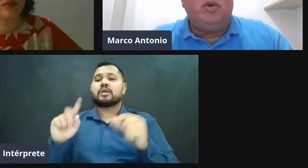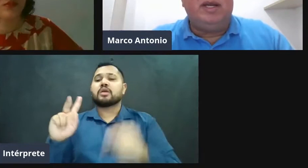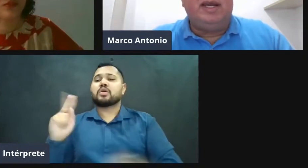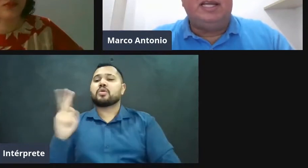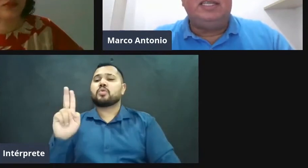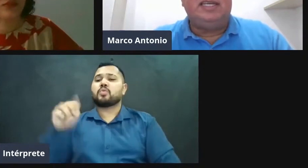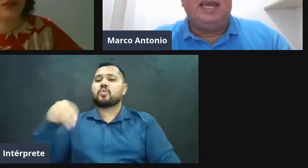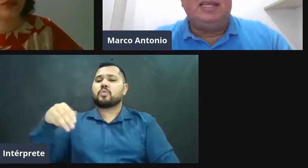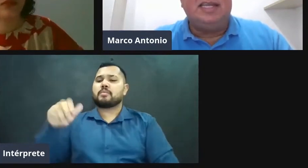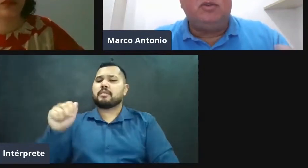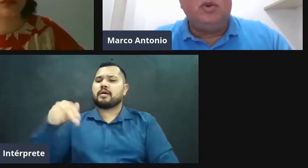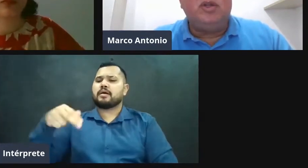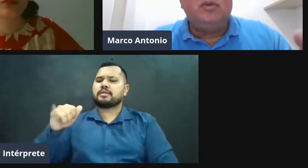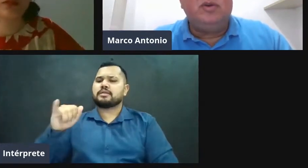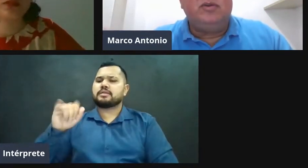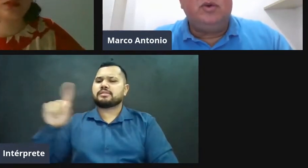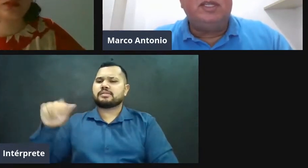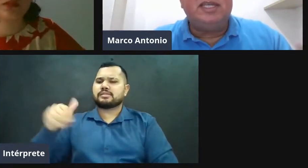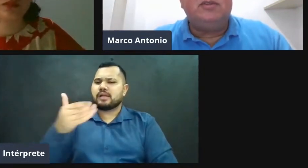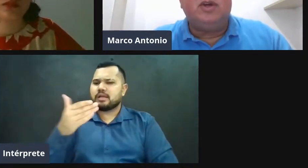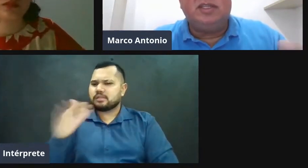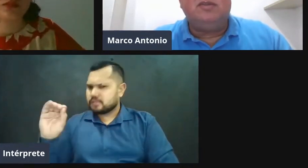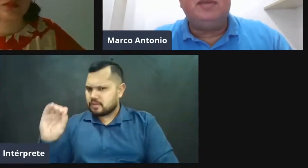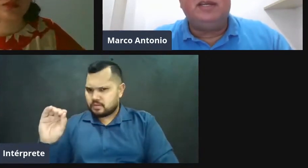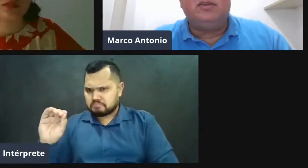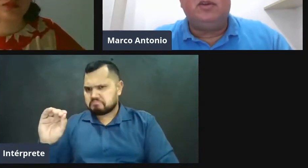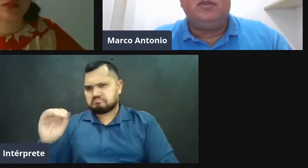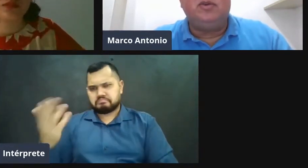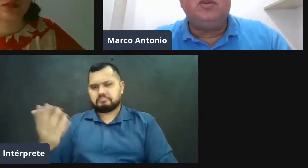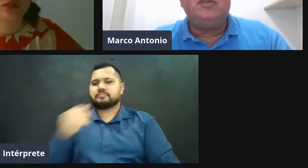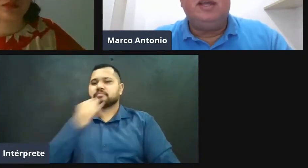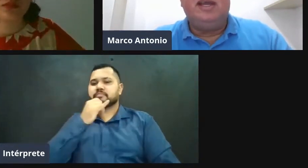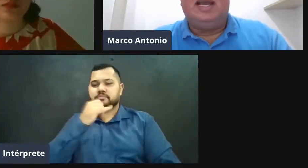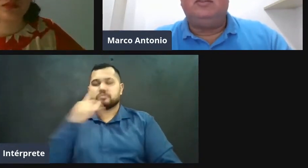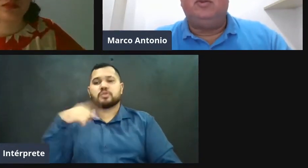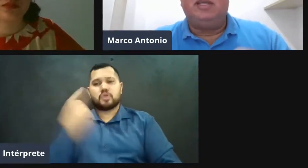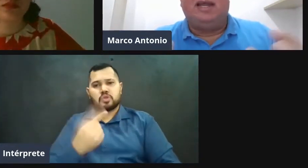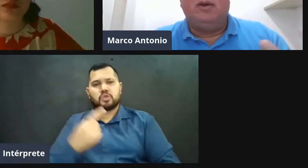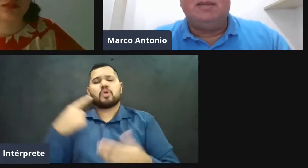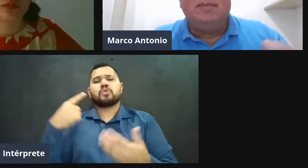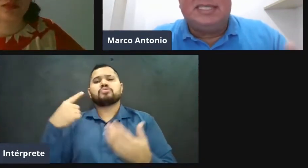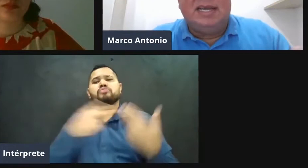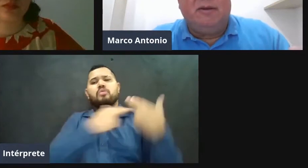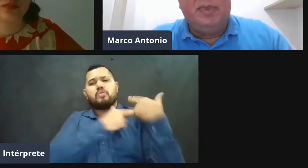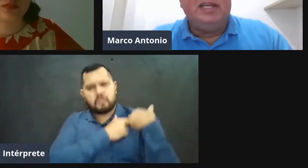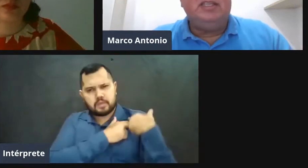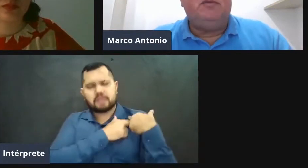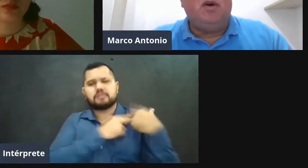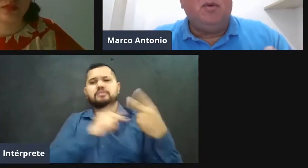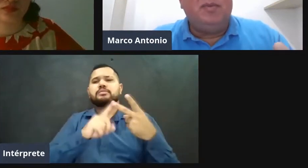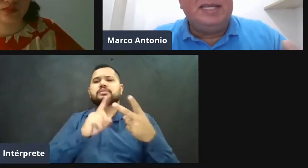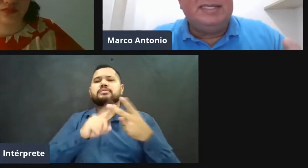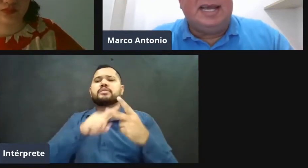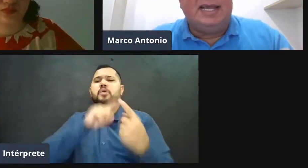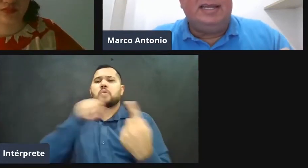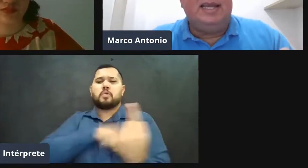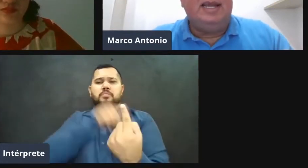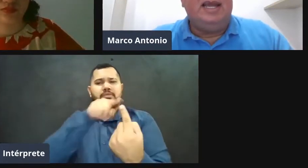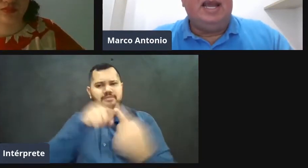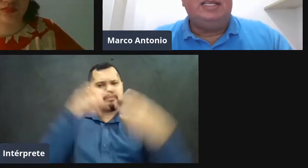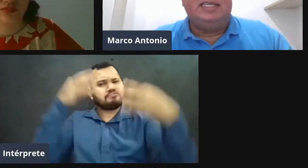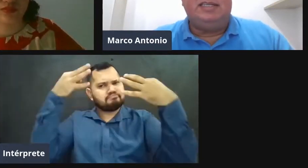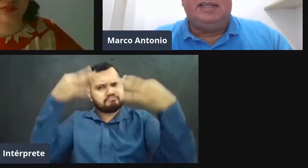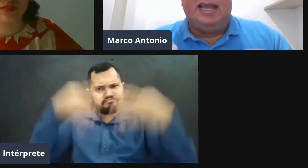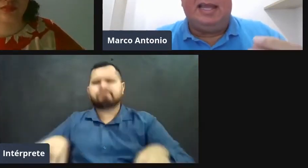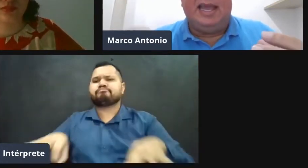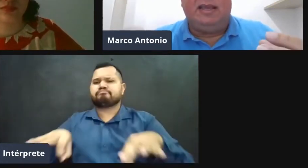Mais do que nunca, a gente quer realizar todas as nossas obrigações, todas a nossa missão de forma humanizada,